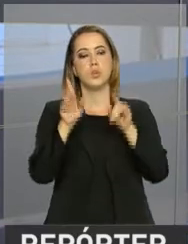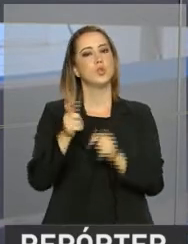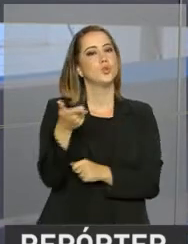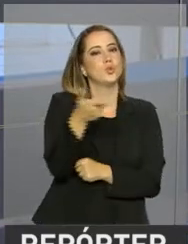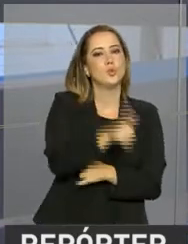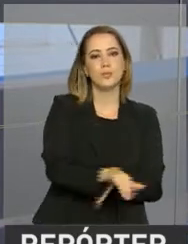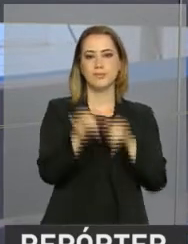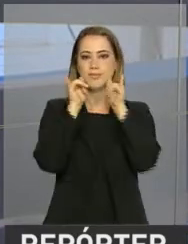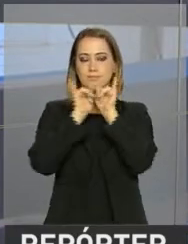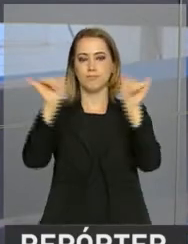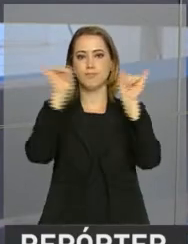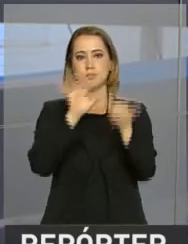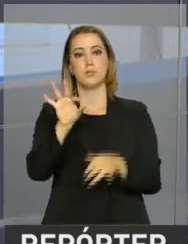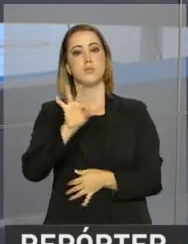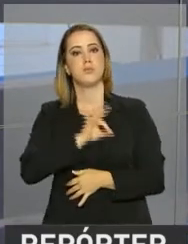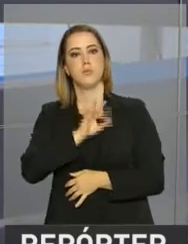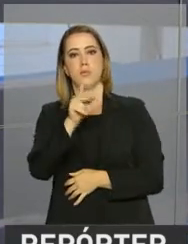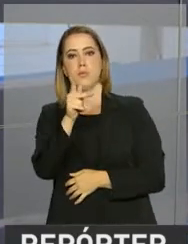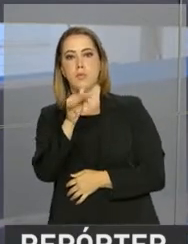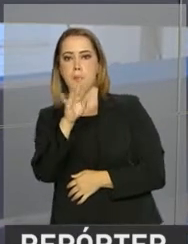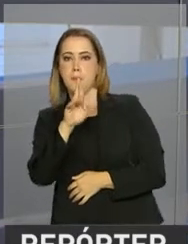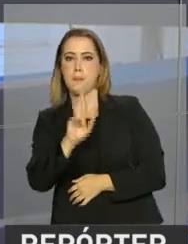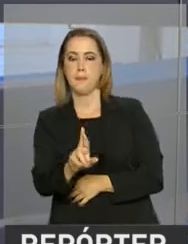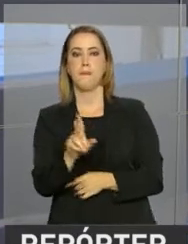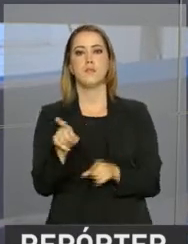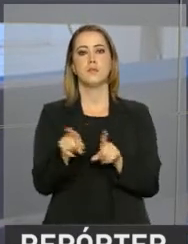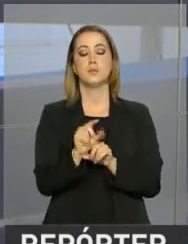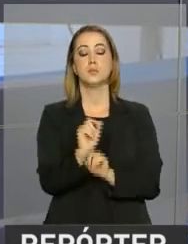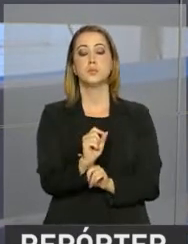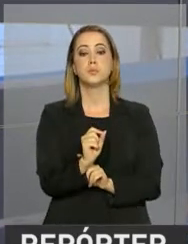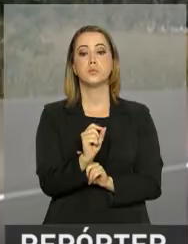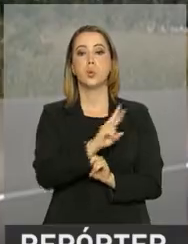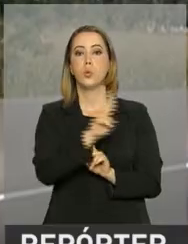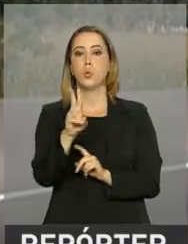uma campanha da Polícia Rodoviária Federal. É a Rodovida.